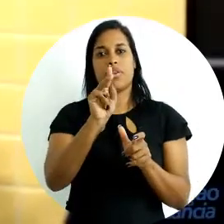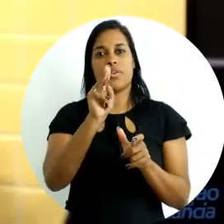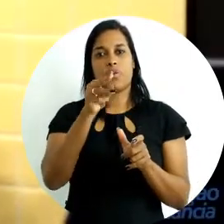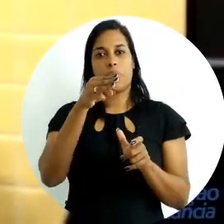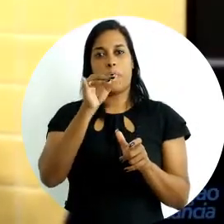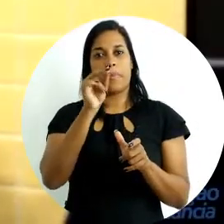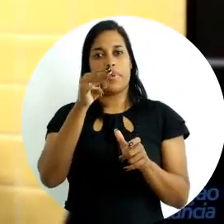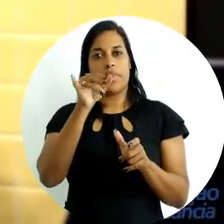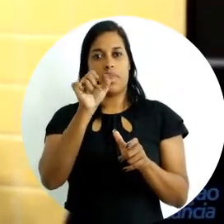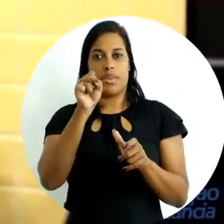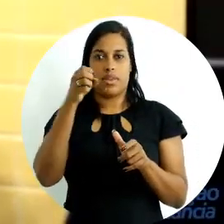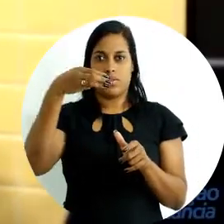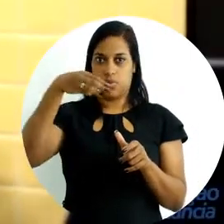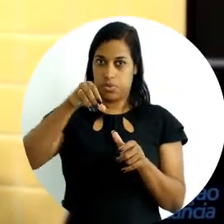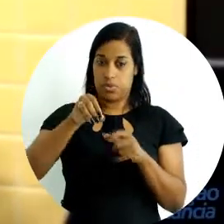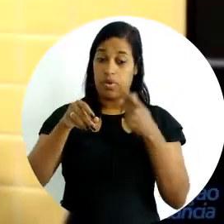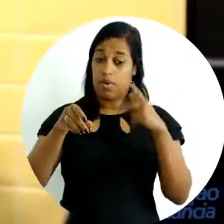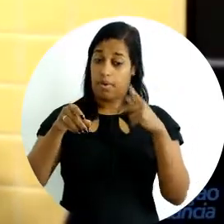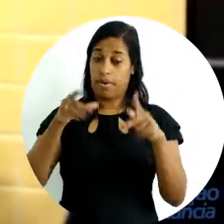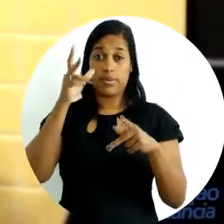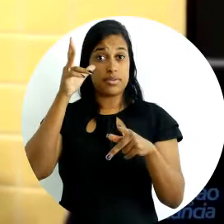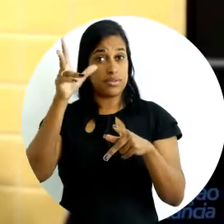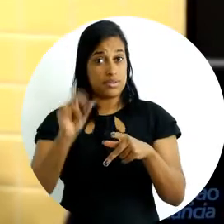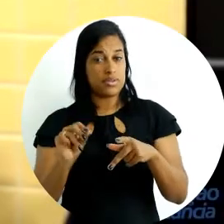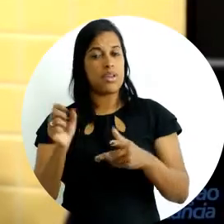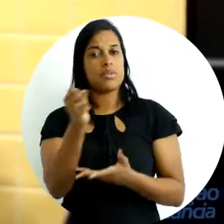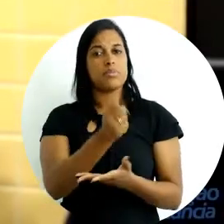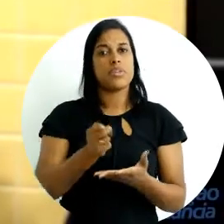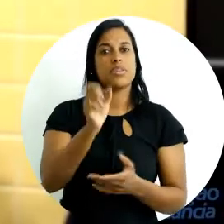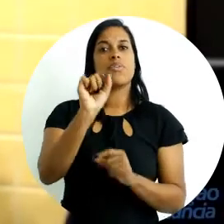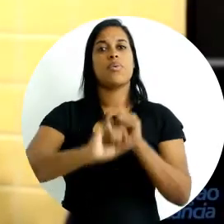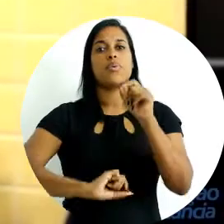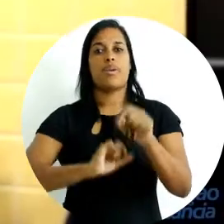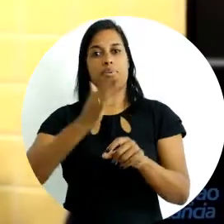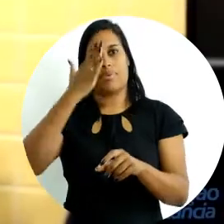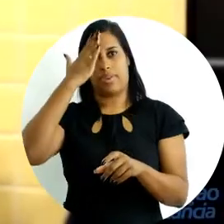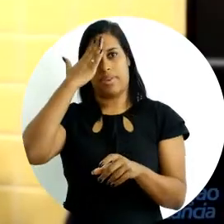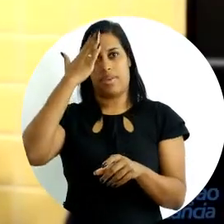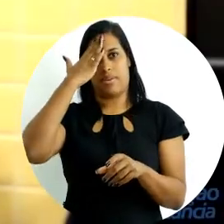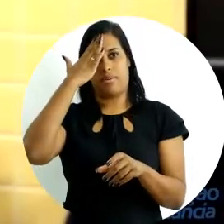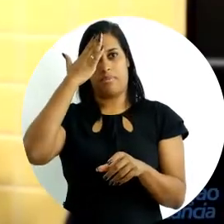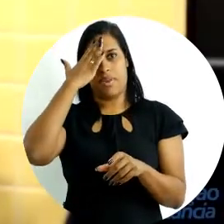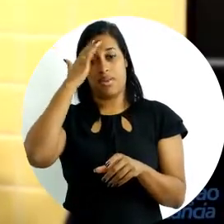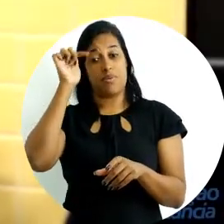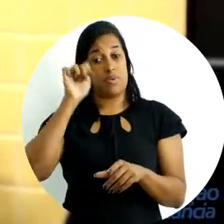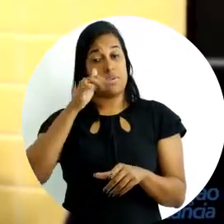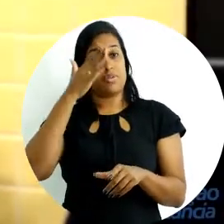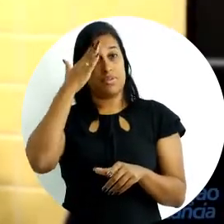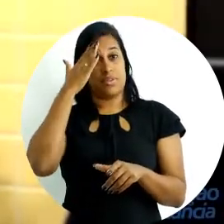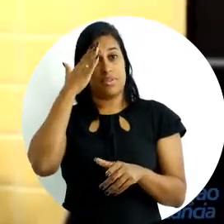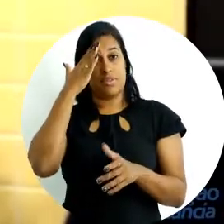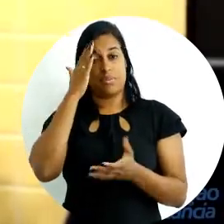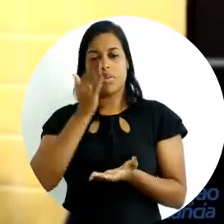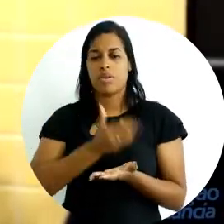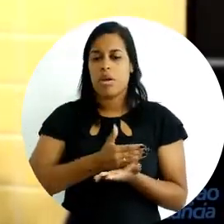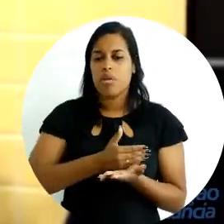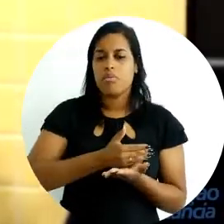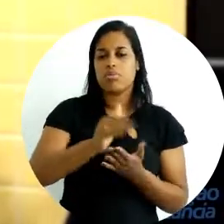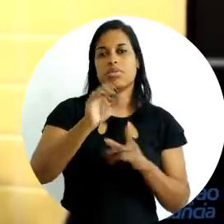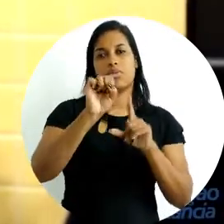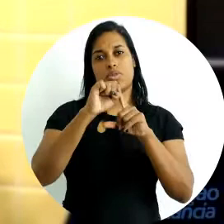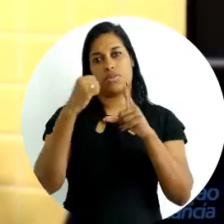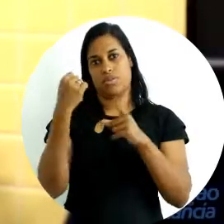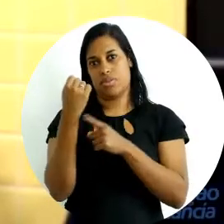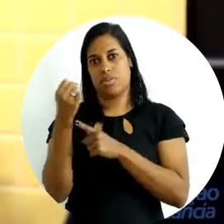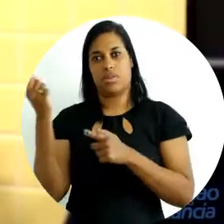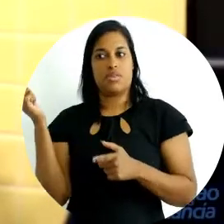iluminismo. Essas ideias, elas se baseiam na razão, e a razão seria o caminho para